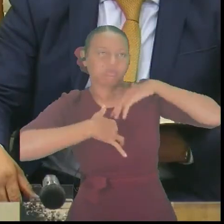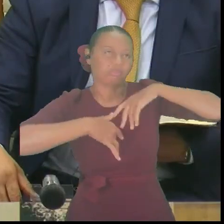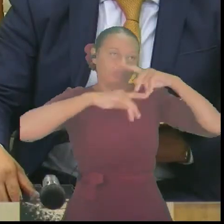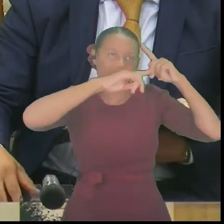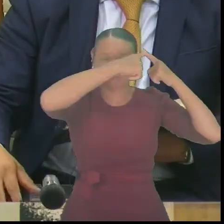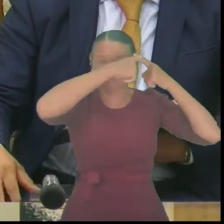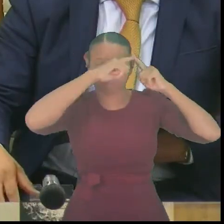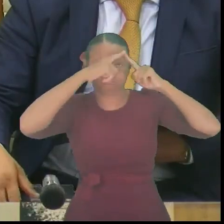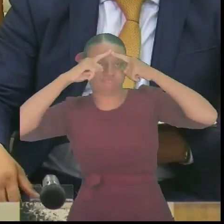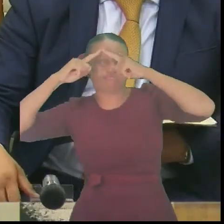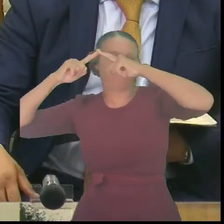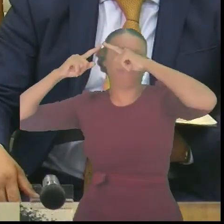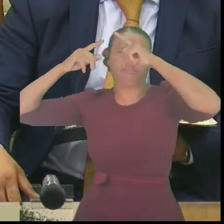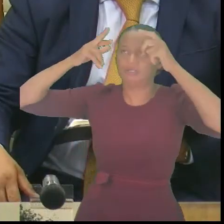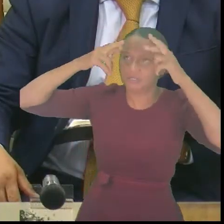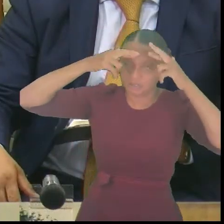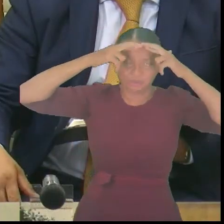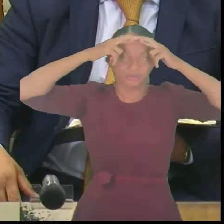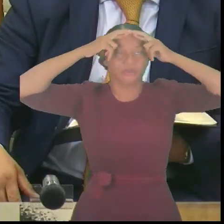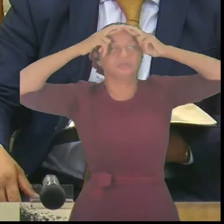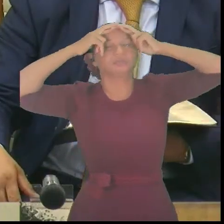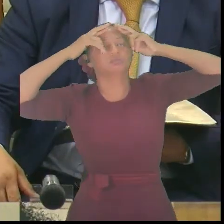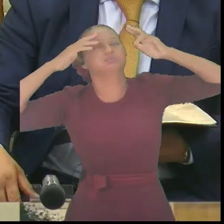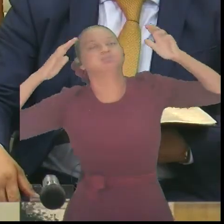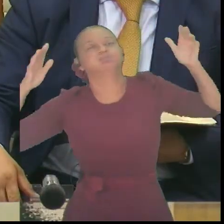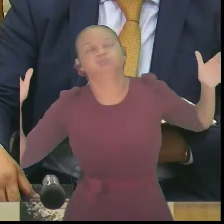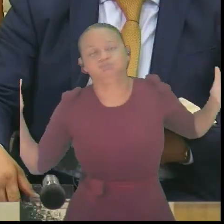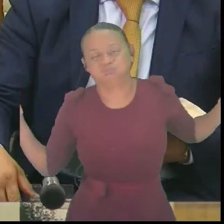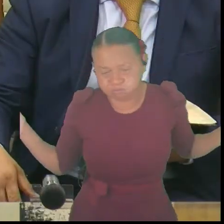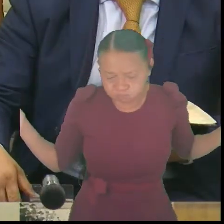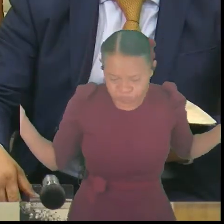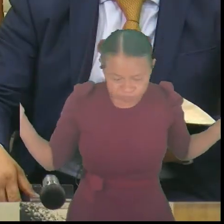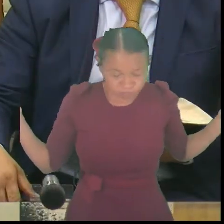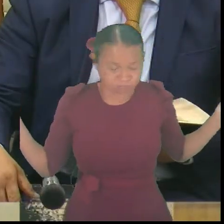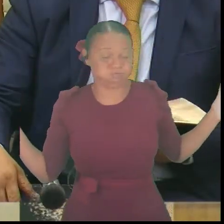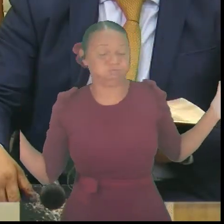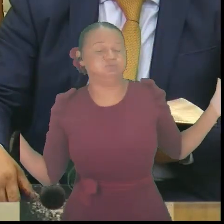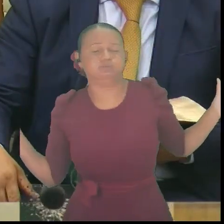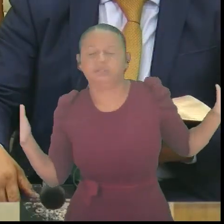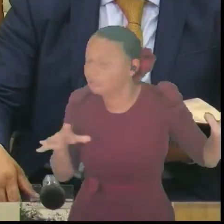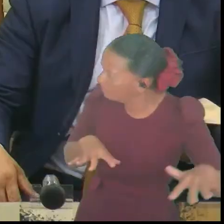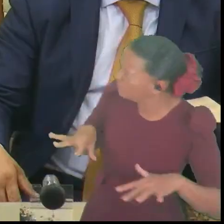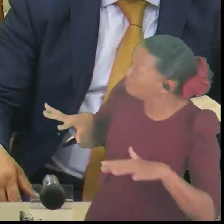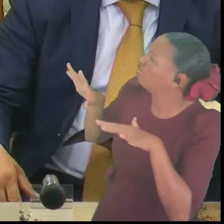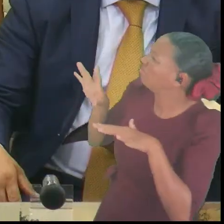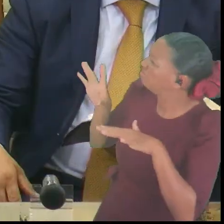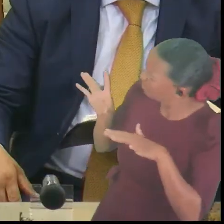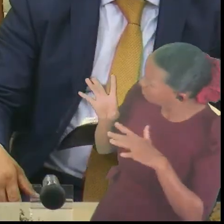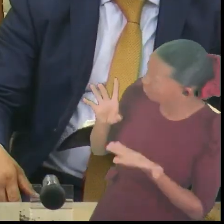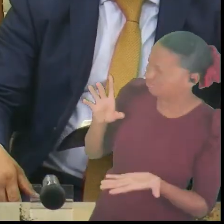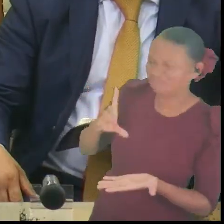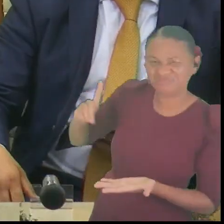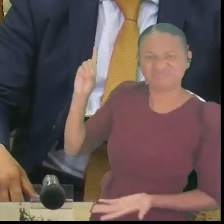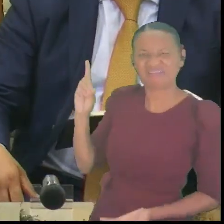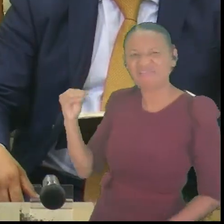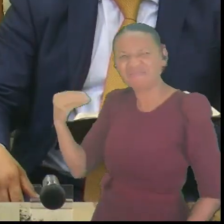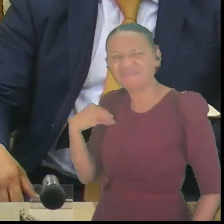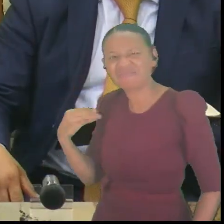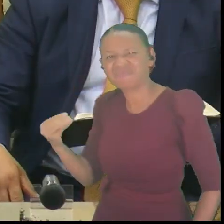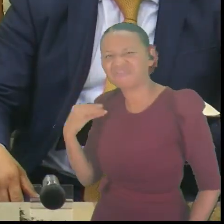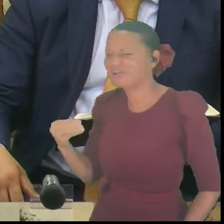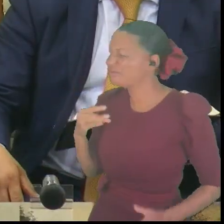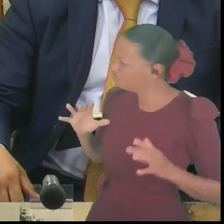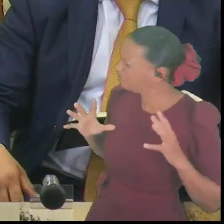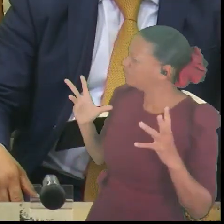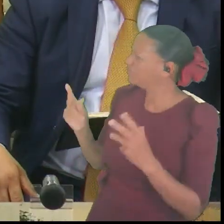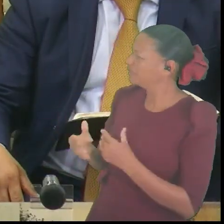espinho, todo ferido, todo machucado, eles estão olhando para a cruz e vendo um Deus fraco, e então todo mundo quer tirar uma casquinha.